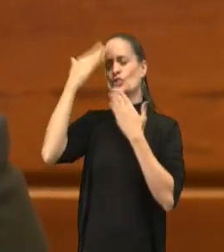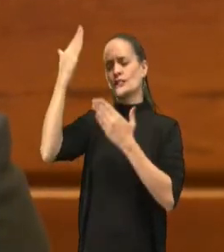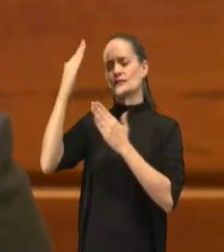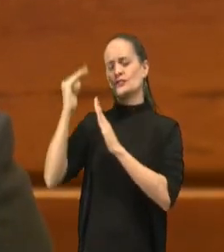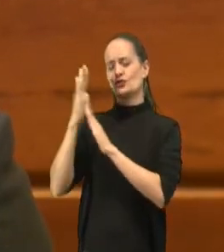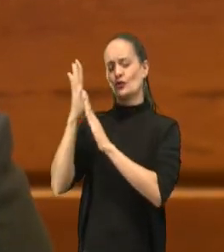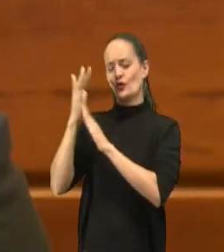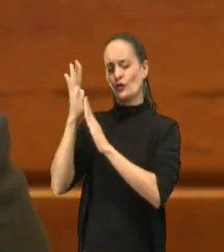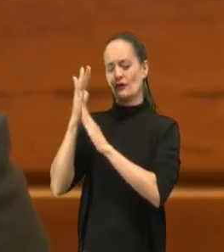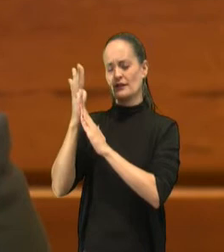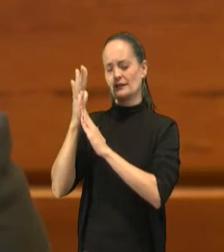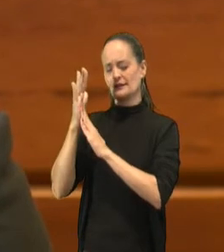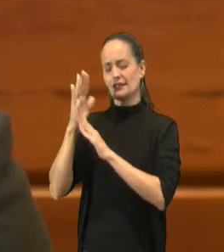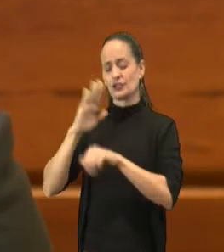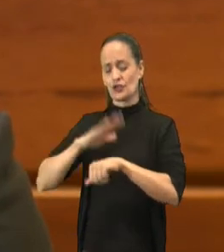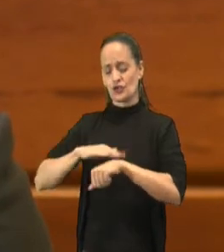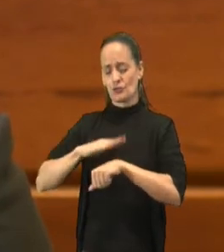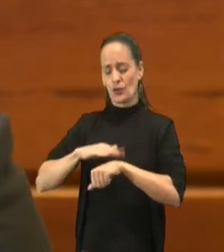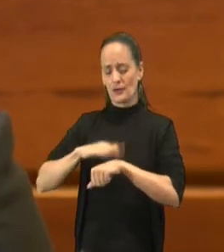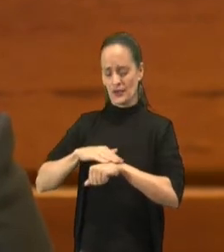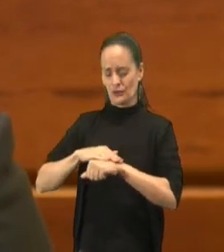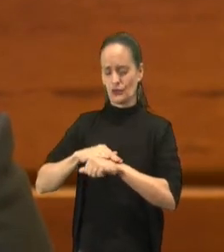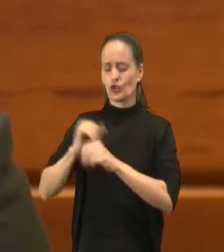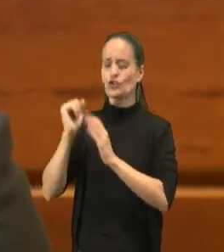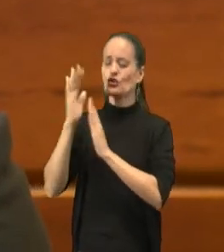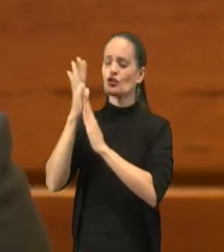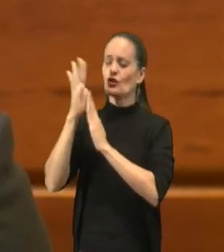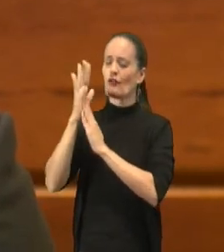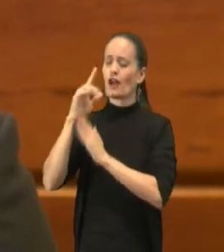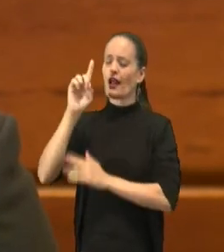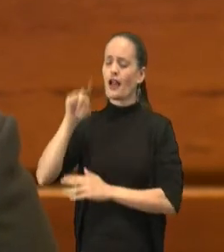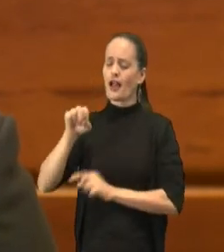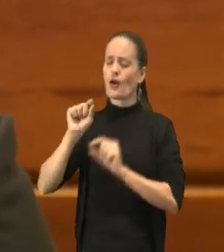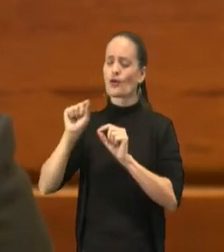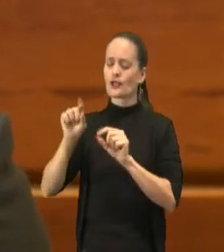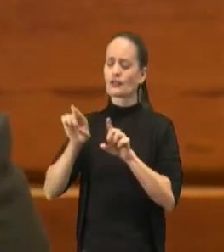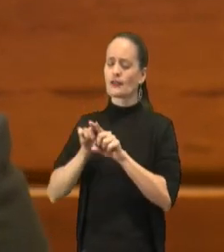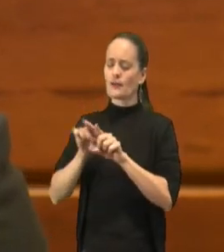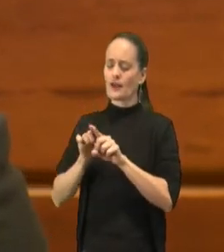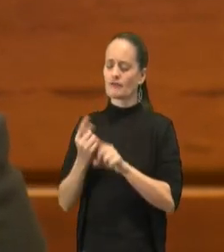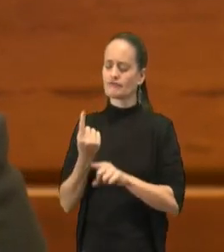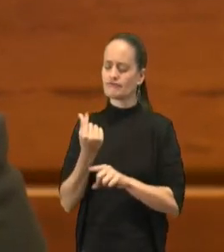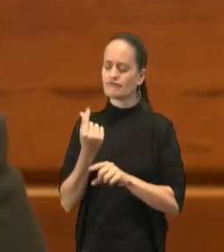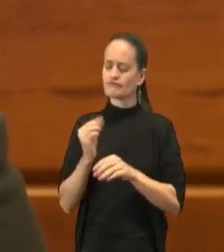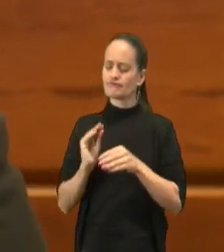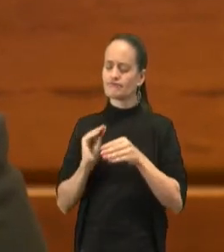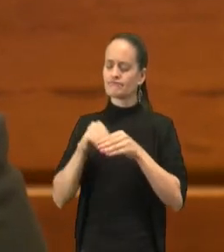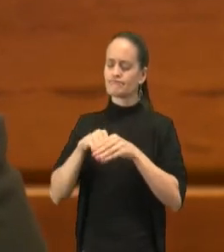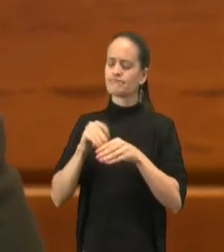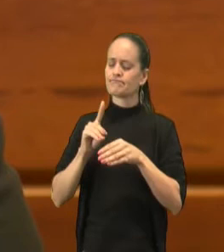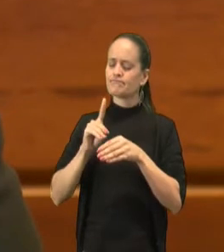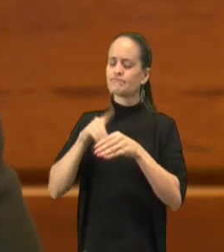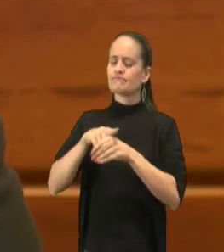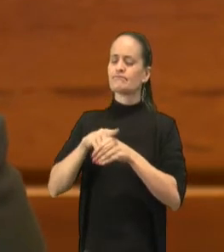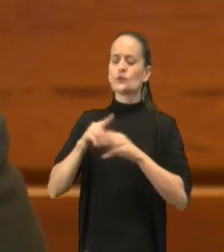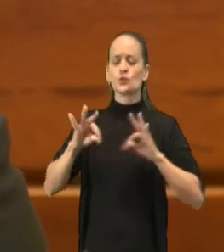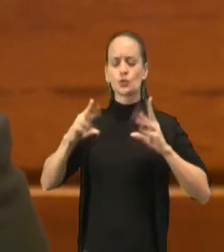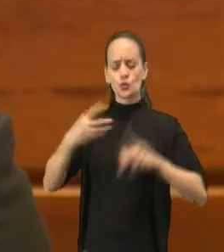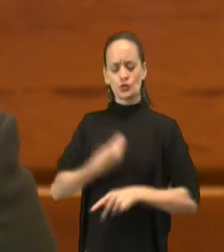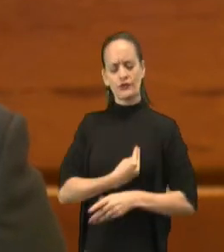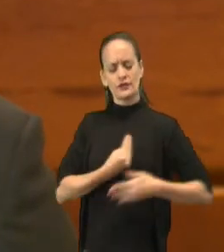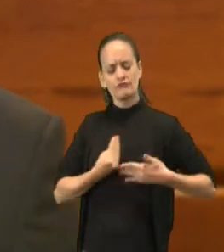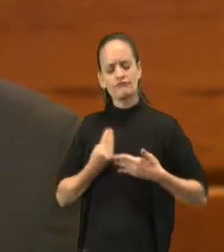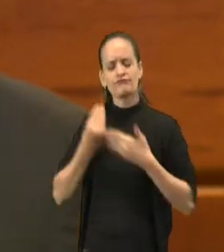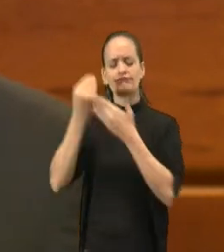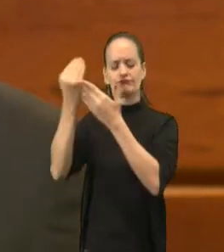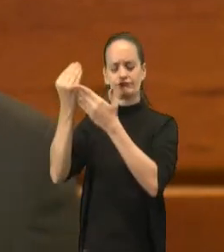louvamos. E uma forma, Senhor, de te louvar é entregar a ti, Senhor, tudo aquilo que somos, toda a nossa vida, como também